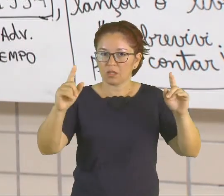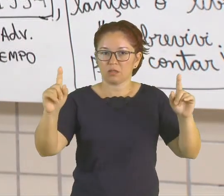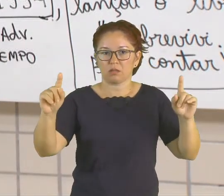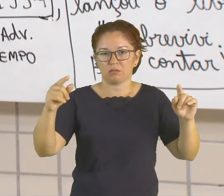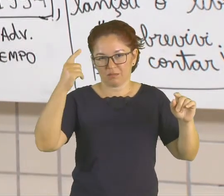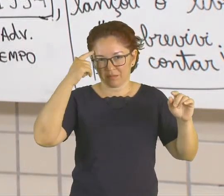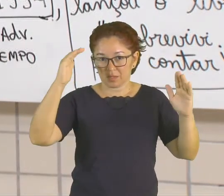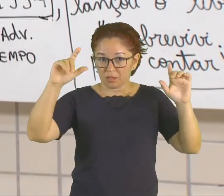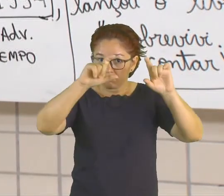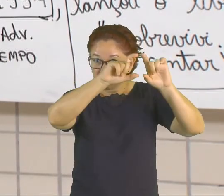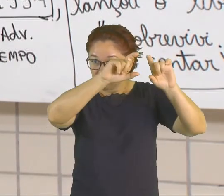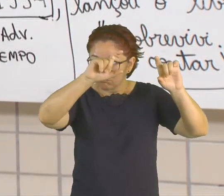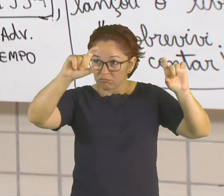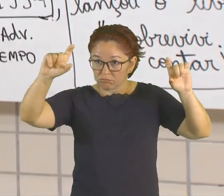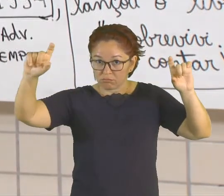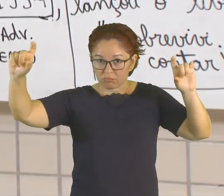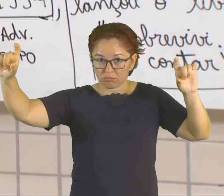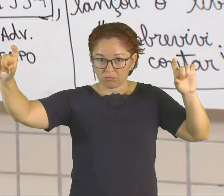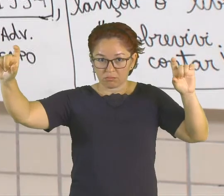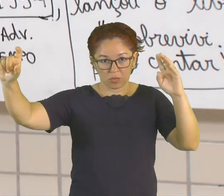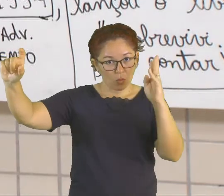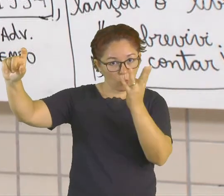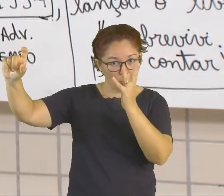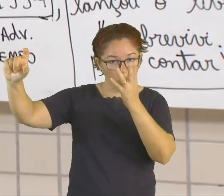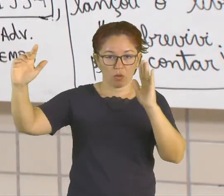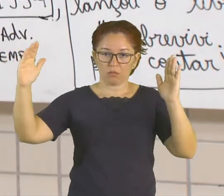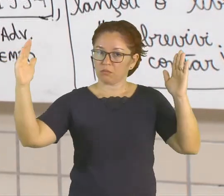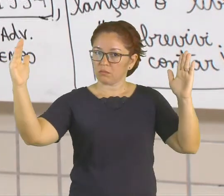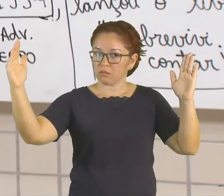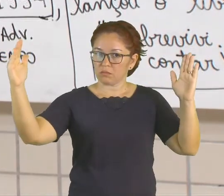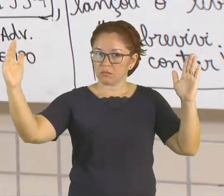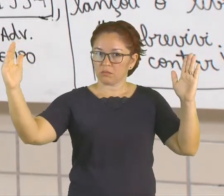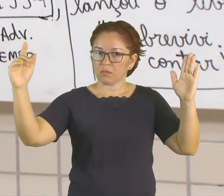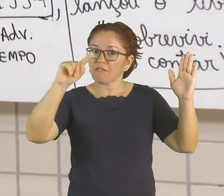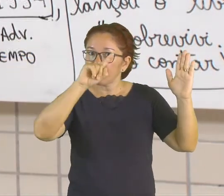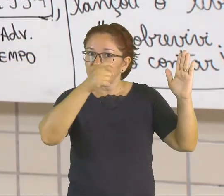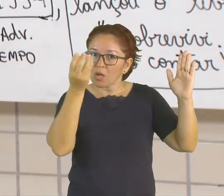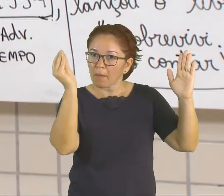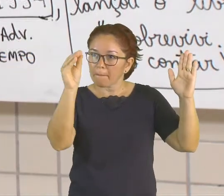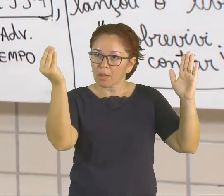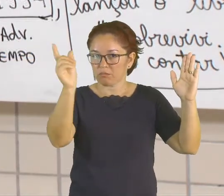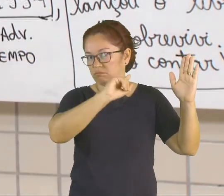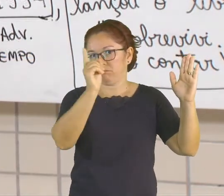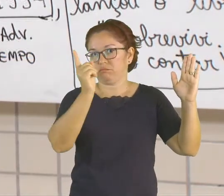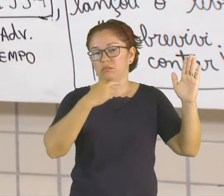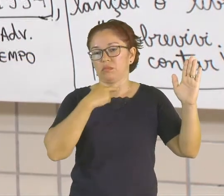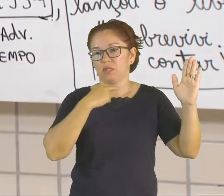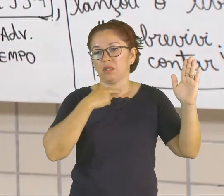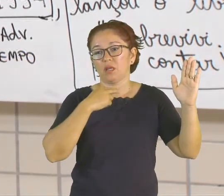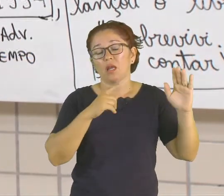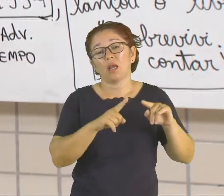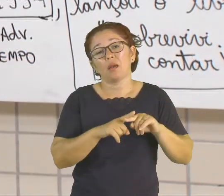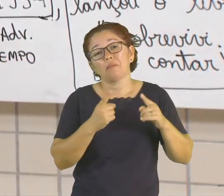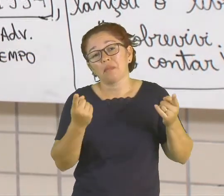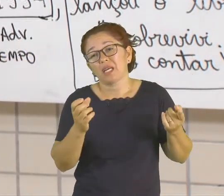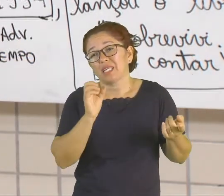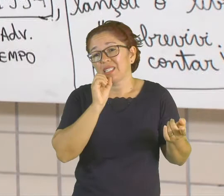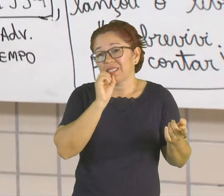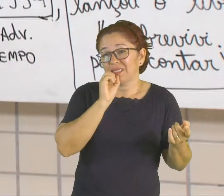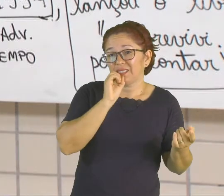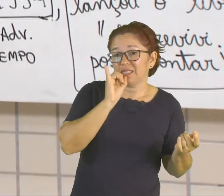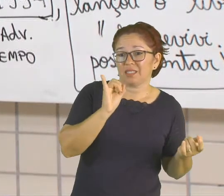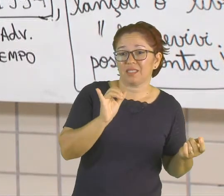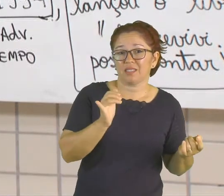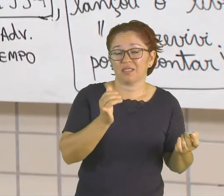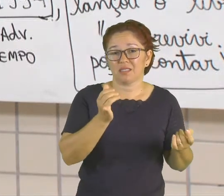sintaticamente, a gente fala assim. Mas, se por acaso algo intrometer, né, tiver uma intromissão